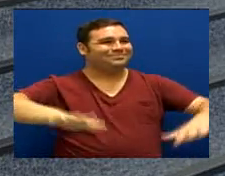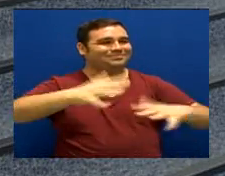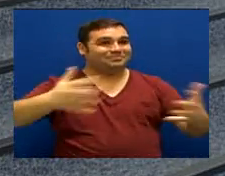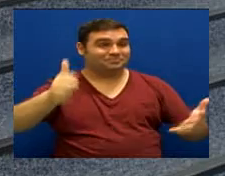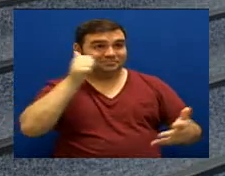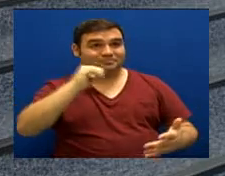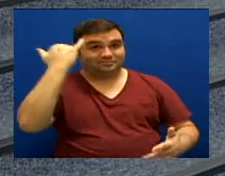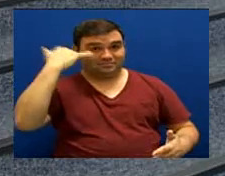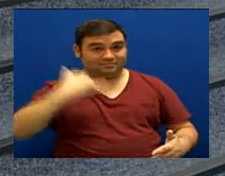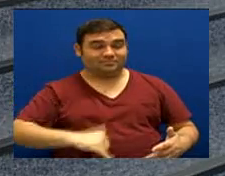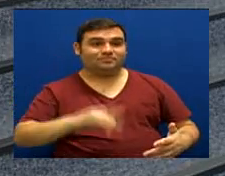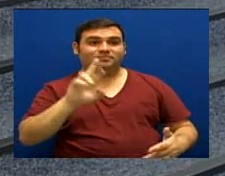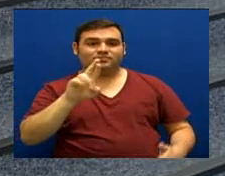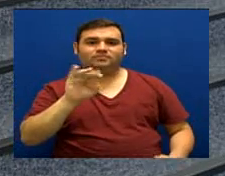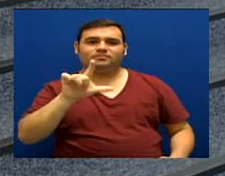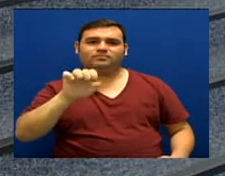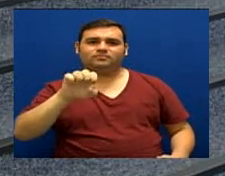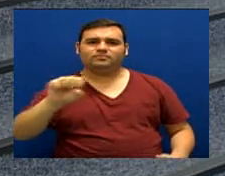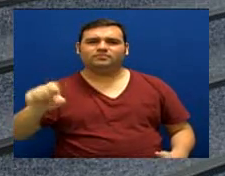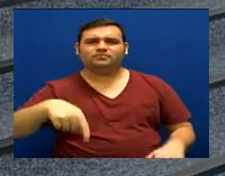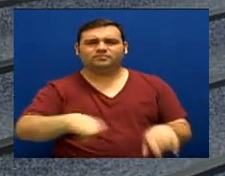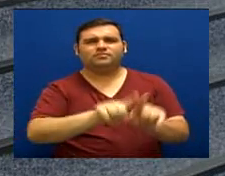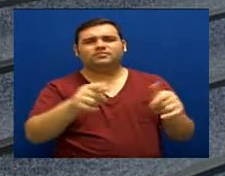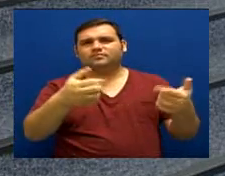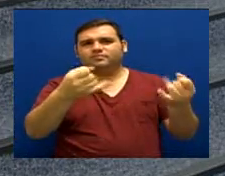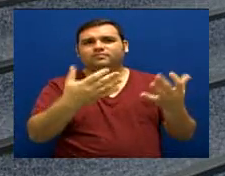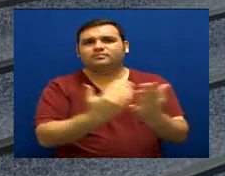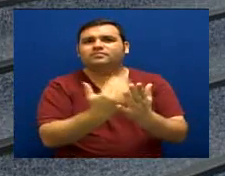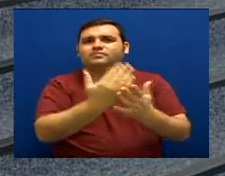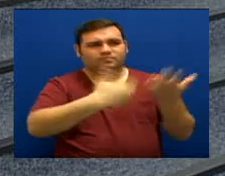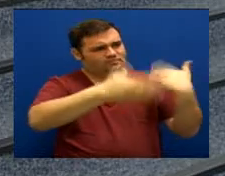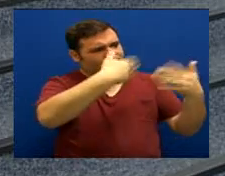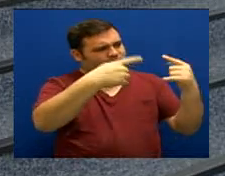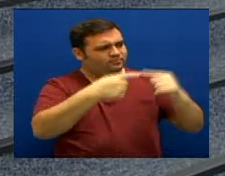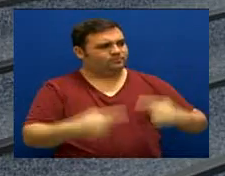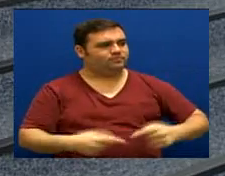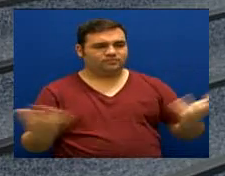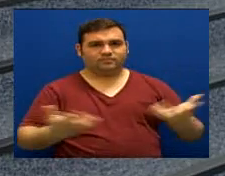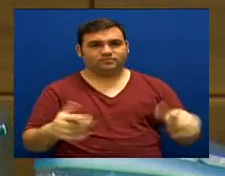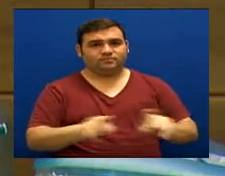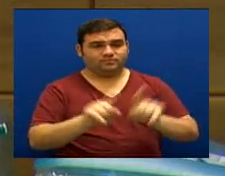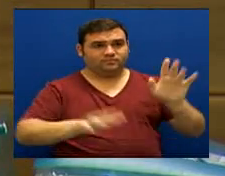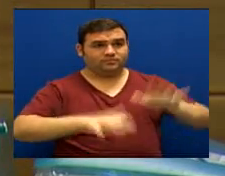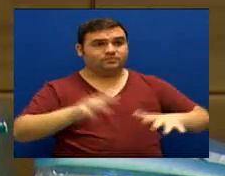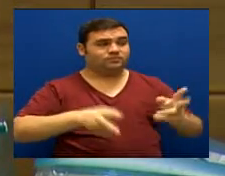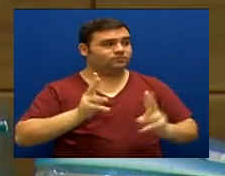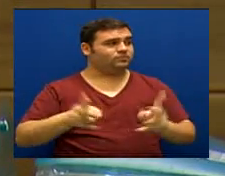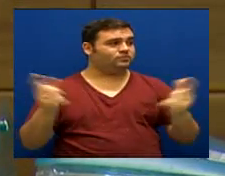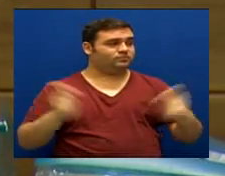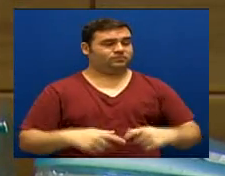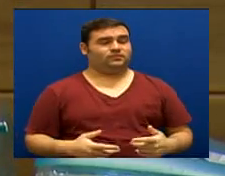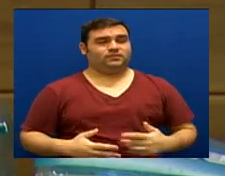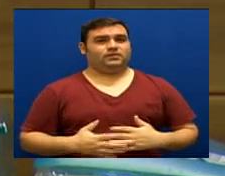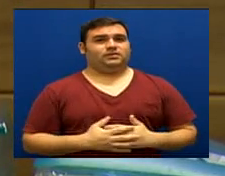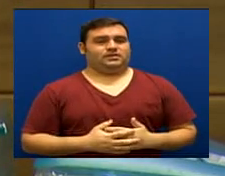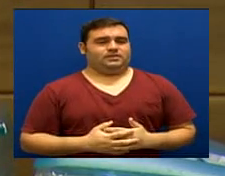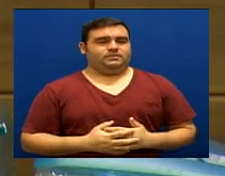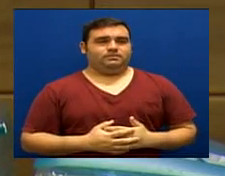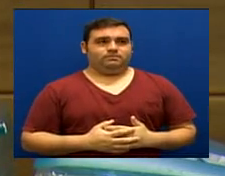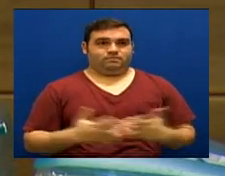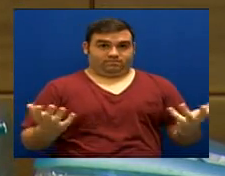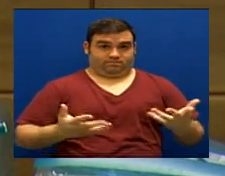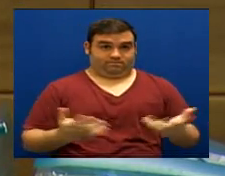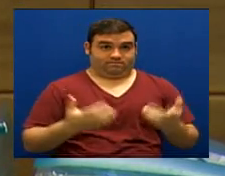ara cláudio rodrigues acho que é só uma observação que naquele momento era mais oportuno mas agora talvez ainda seja é o